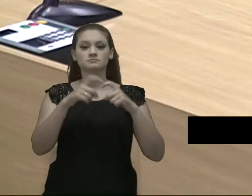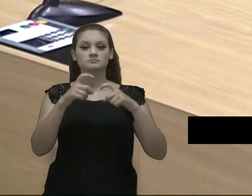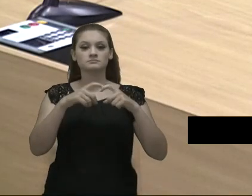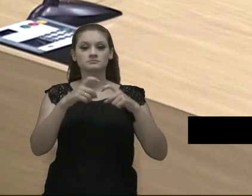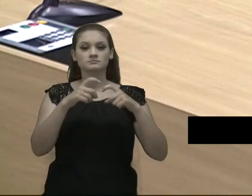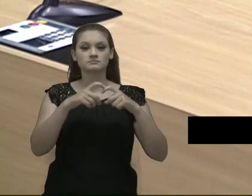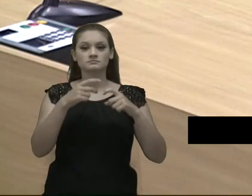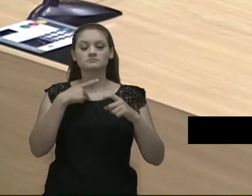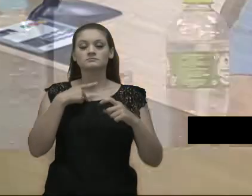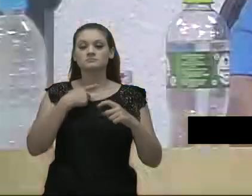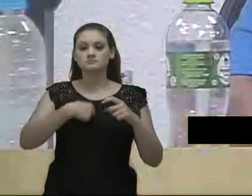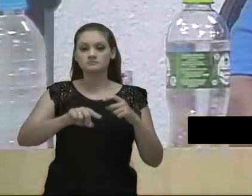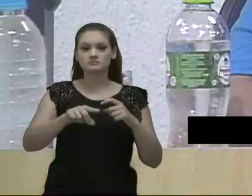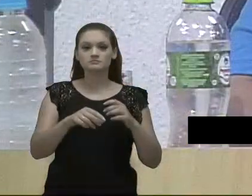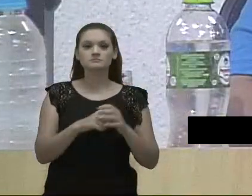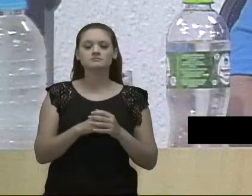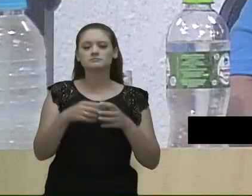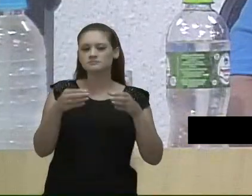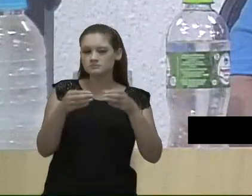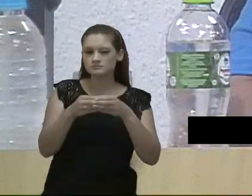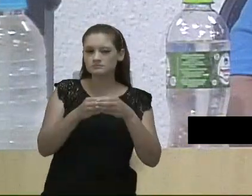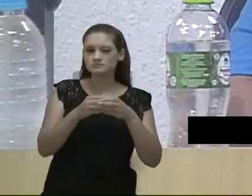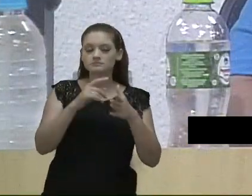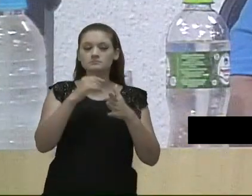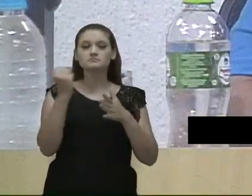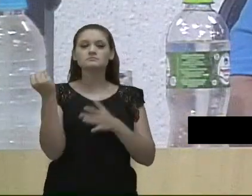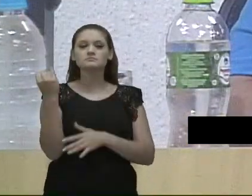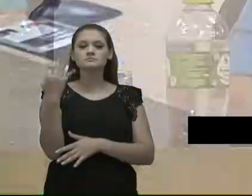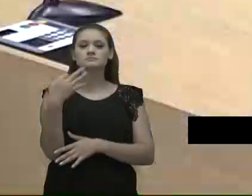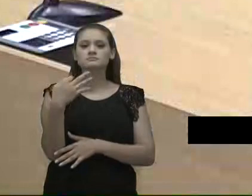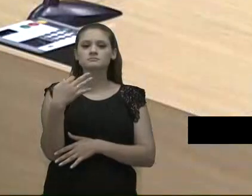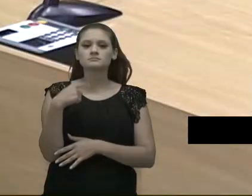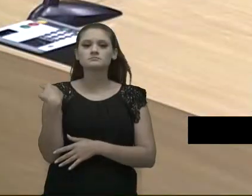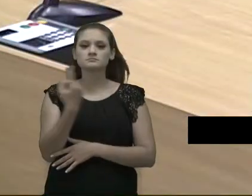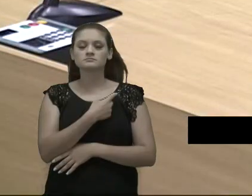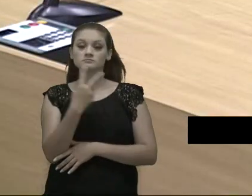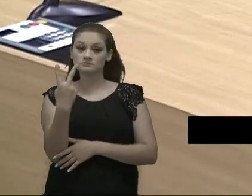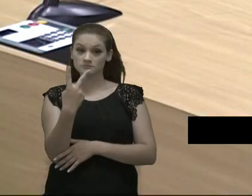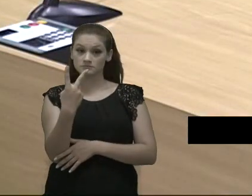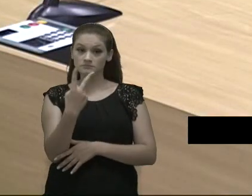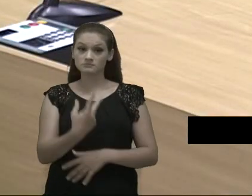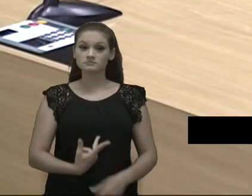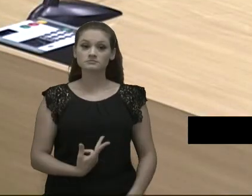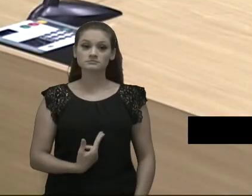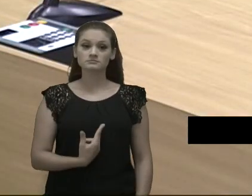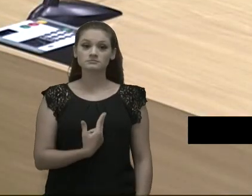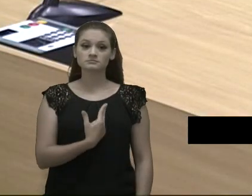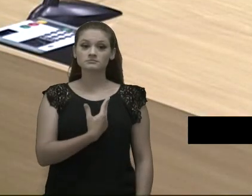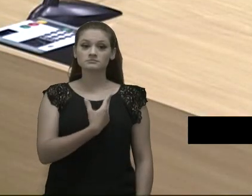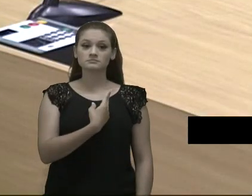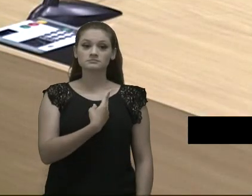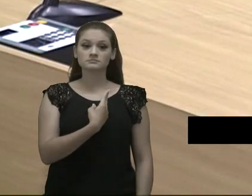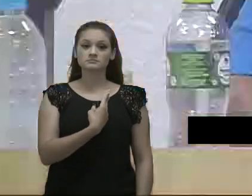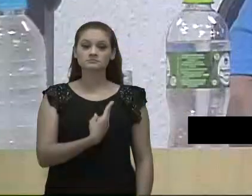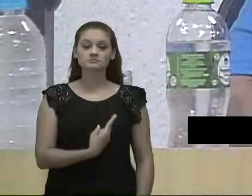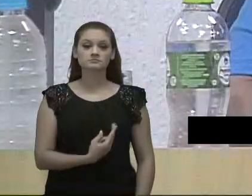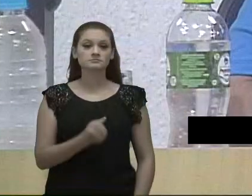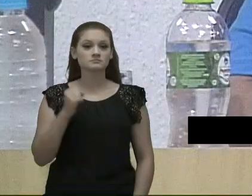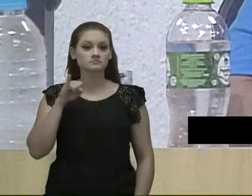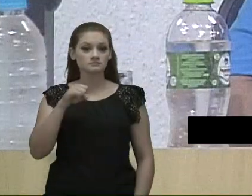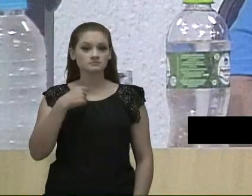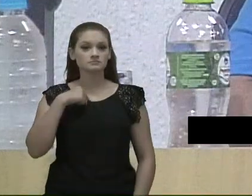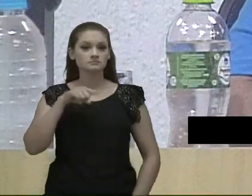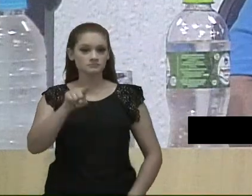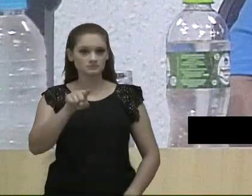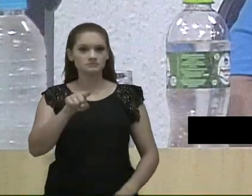vou. Tá, e nessa equipe são quantos médicos que compõem essa equipe? No Santa Helena somos em dois cirurgiões. Dois cirurgiões, ou seja, se não for o outro doutor,